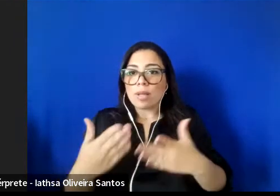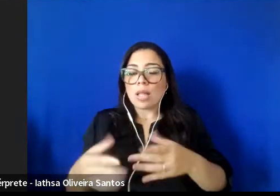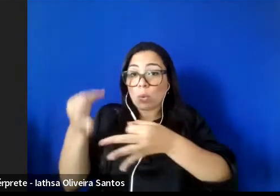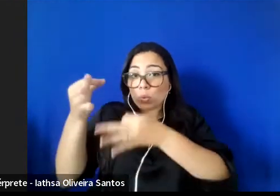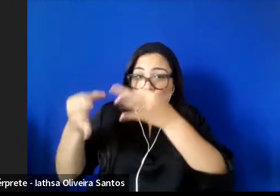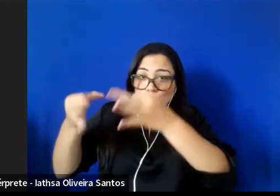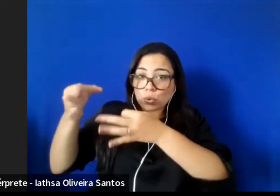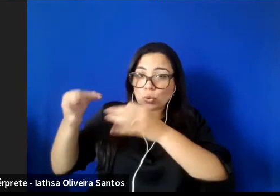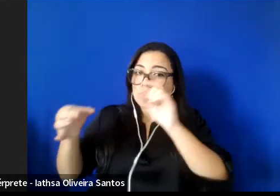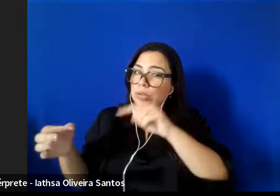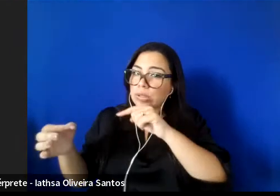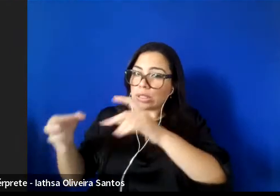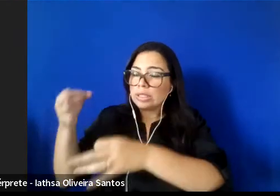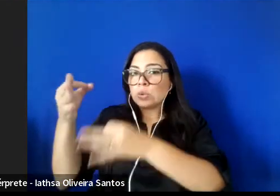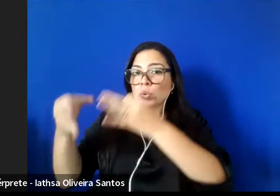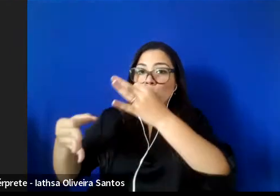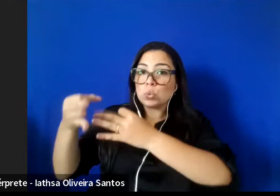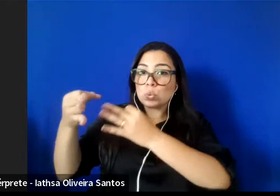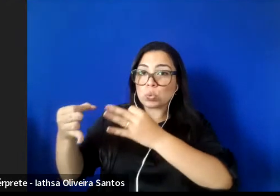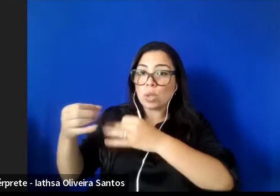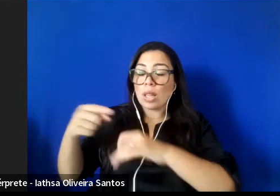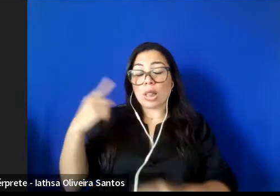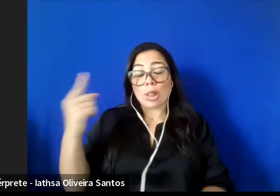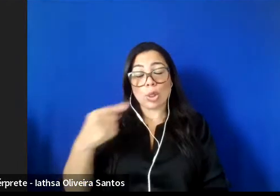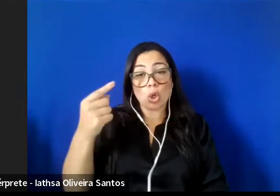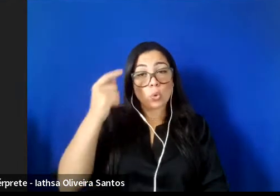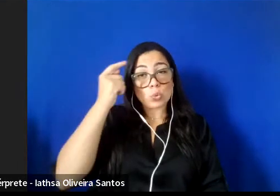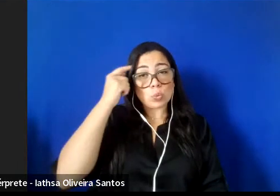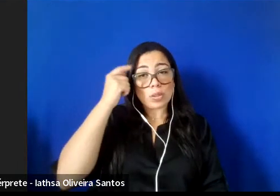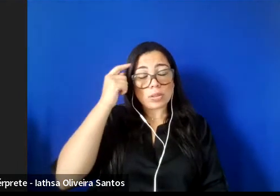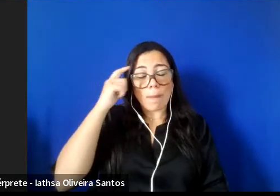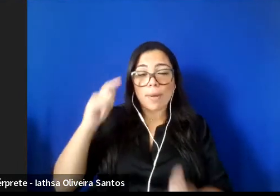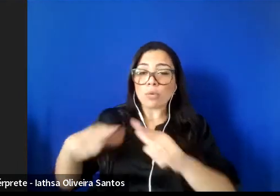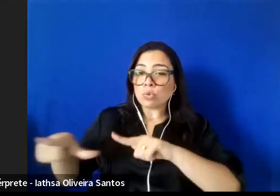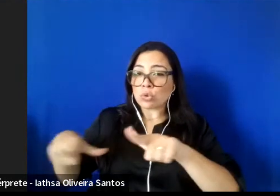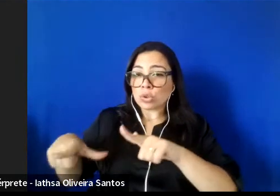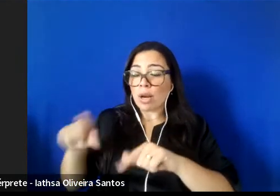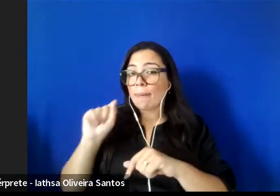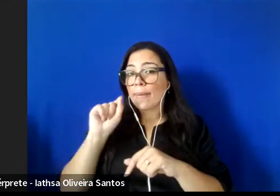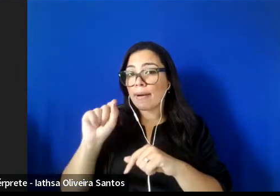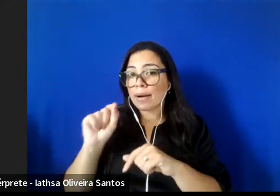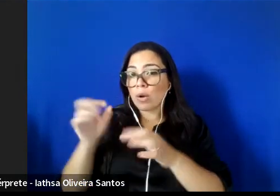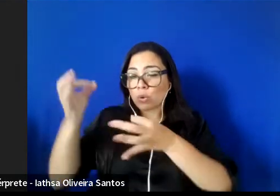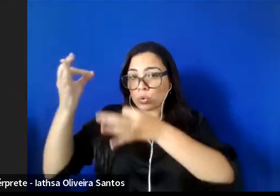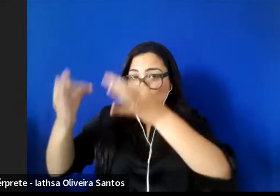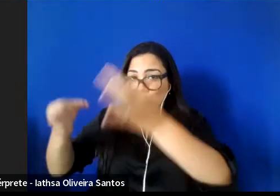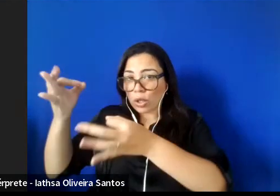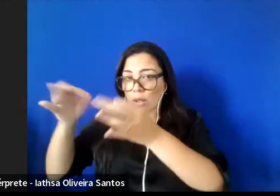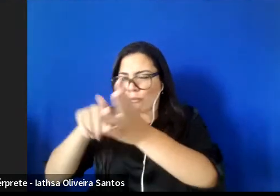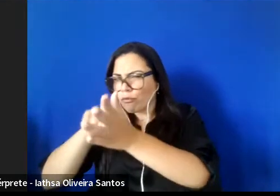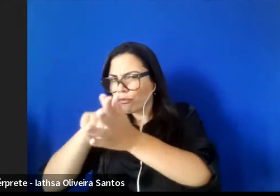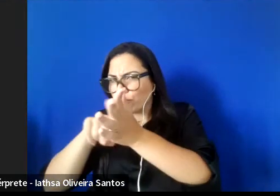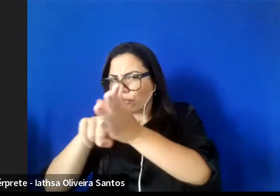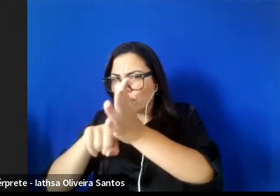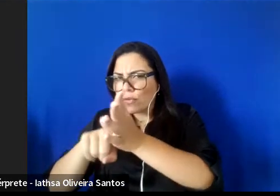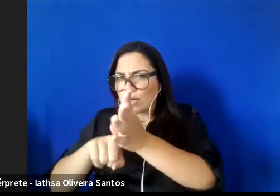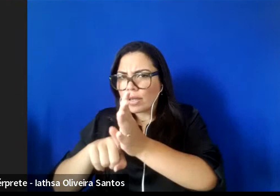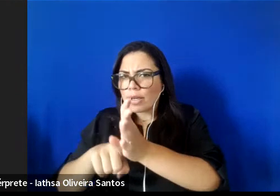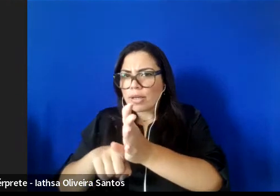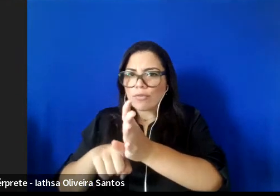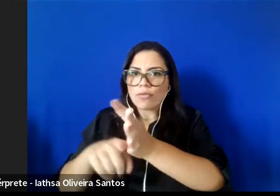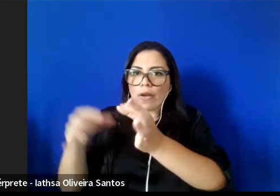Judiciário, e essa é a nossa hipótese, né, de trabalho, verificar se realmente o Judiciário